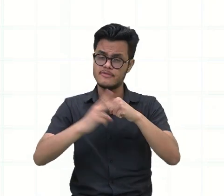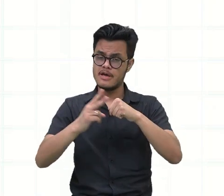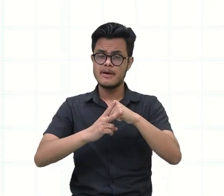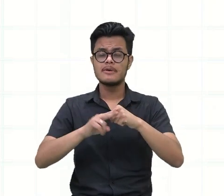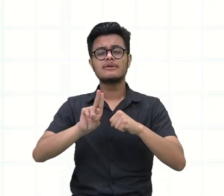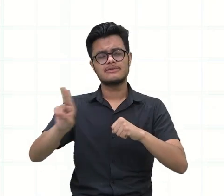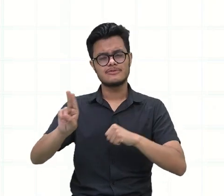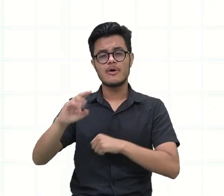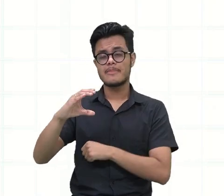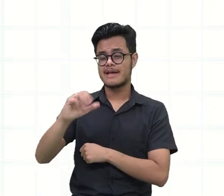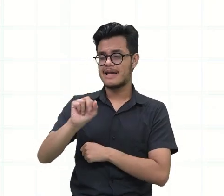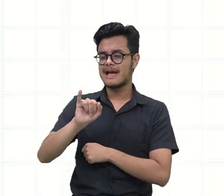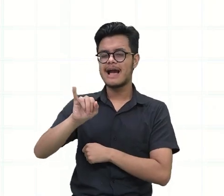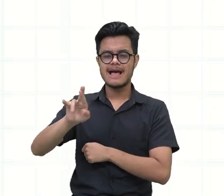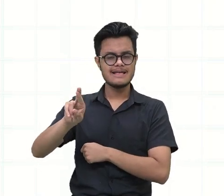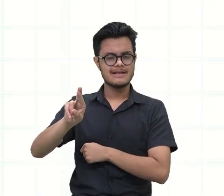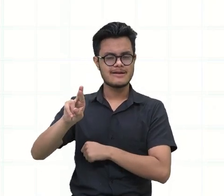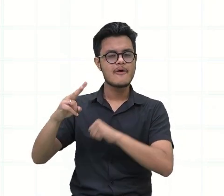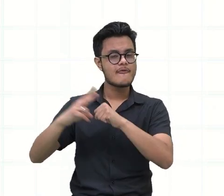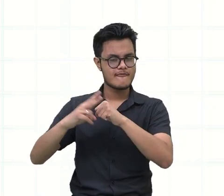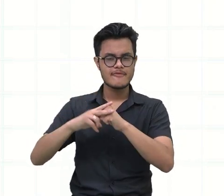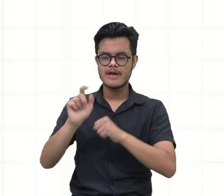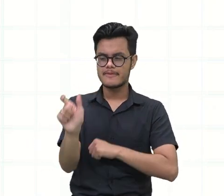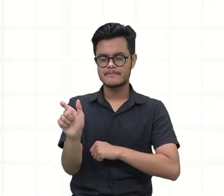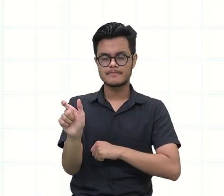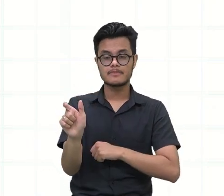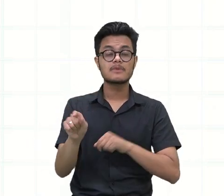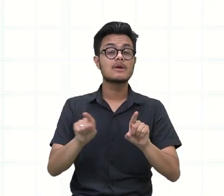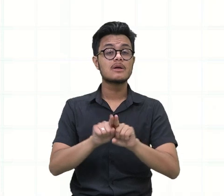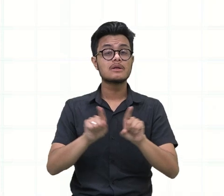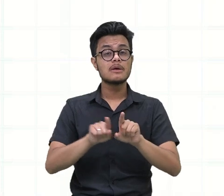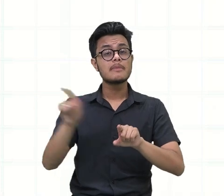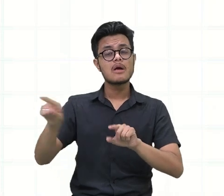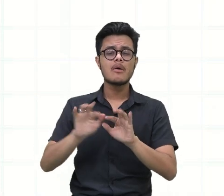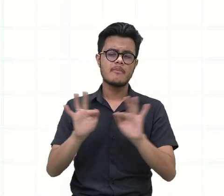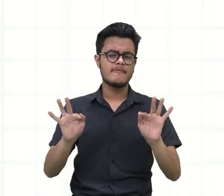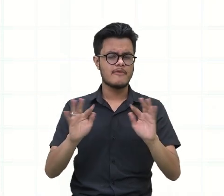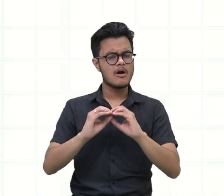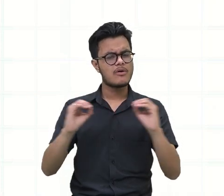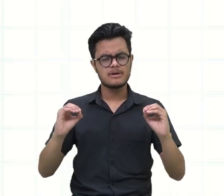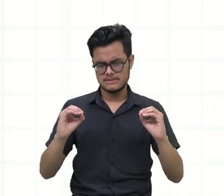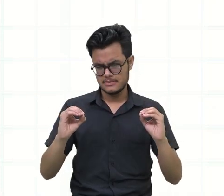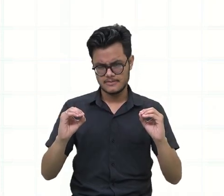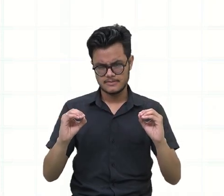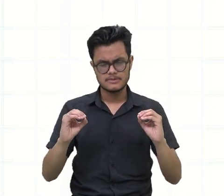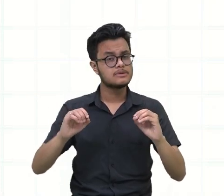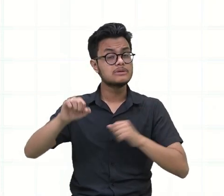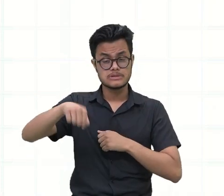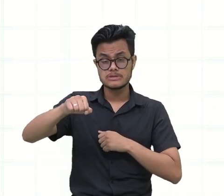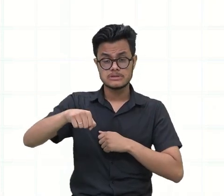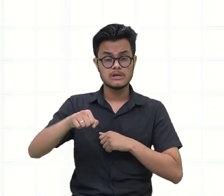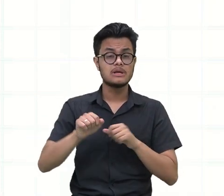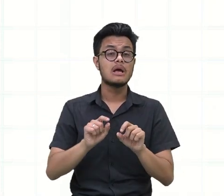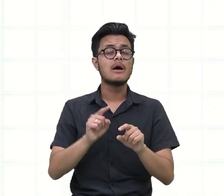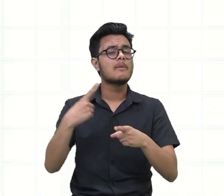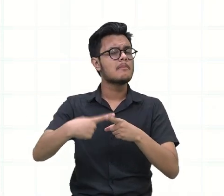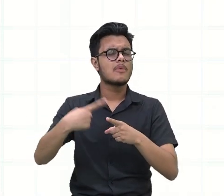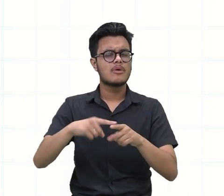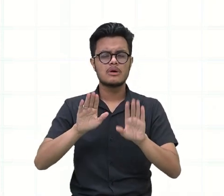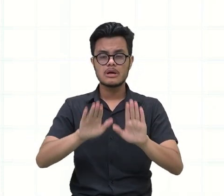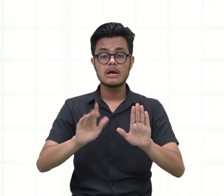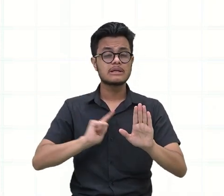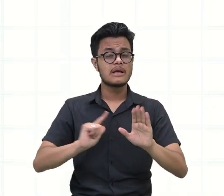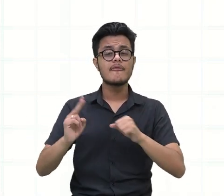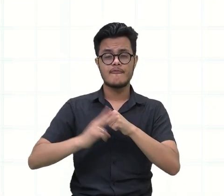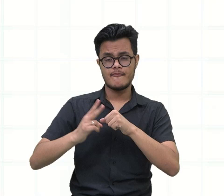verbal porque ela tem verbo. E ela é considerada também o quê? Uma oração, né? É uma oração porque eu tenho